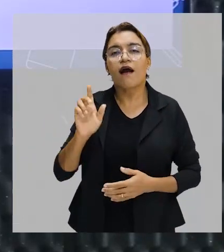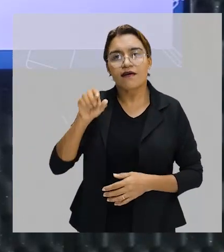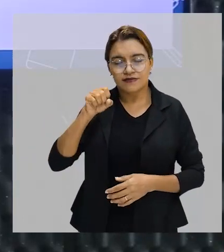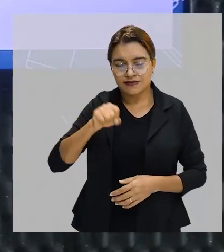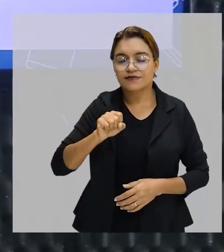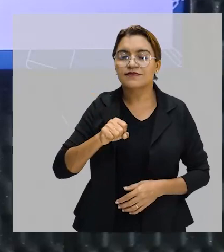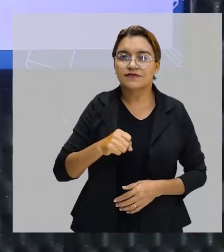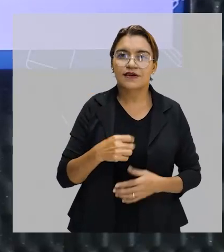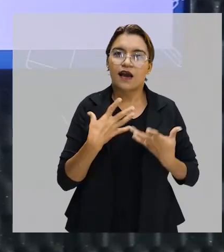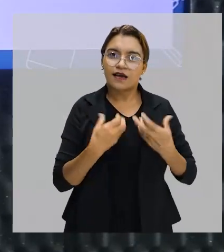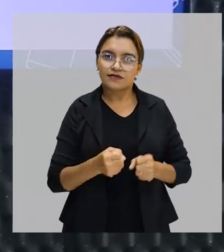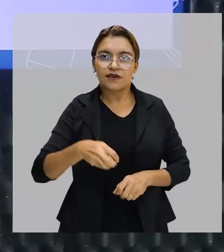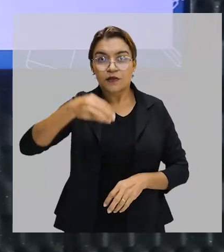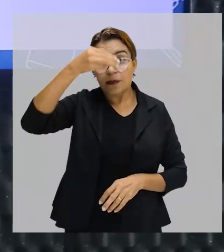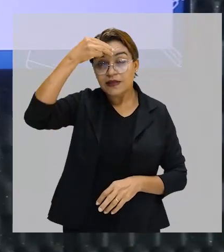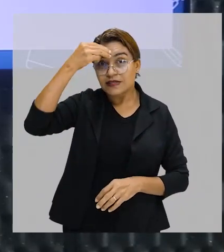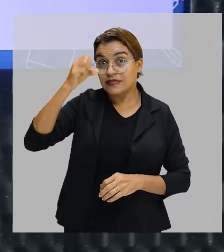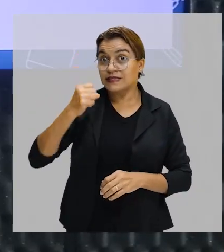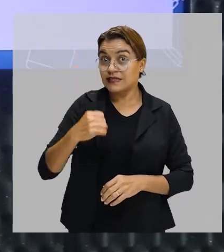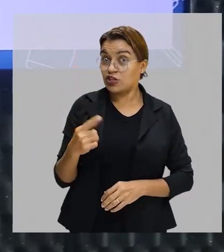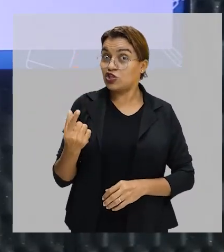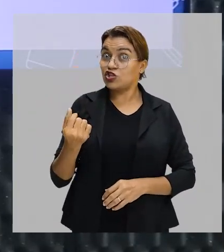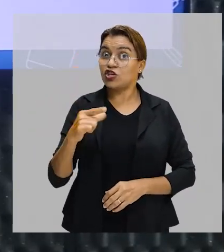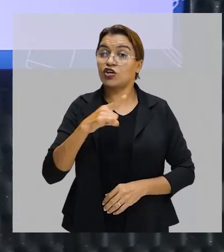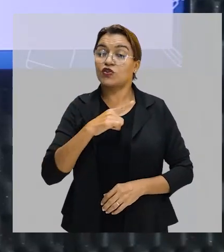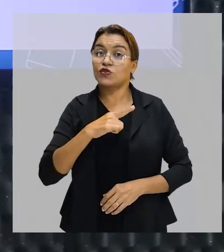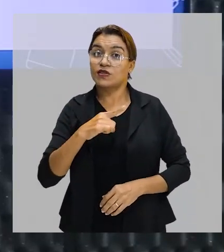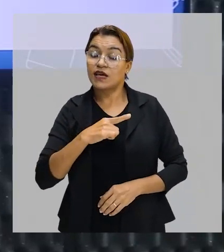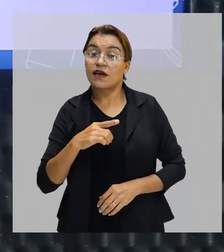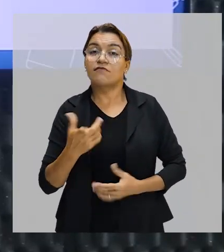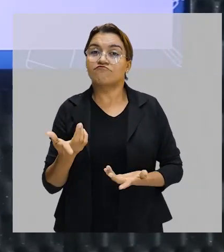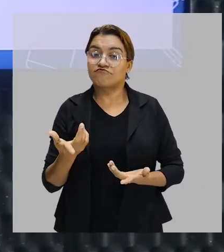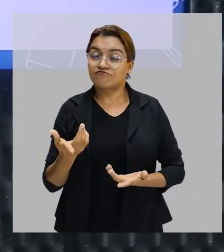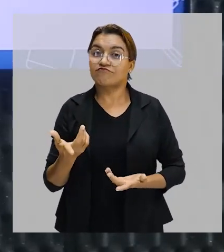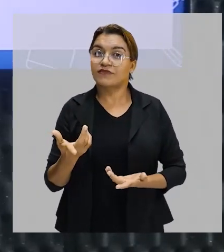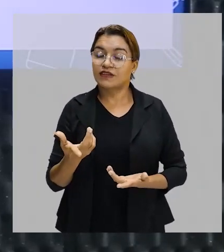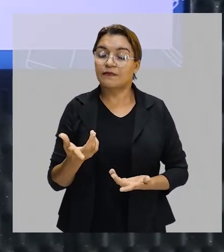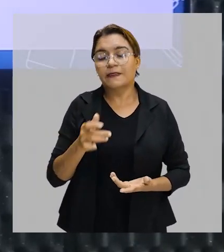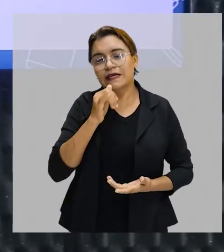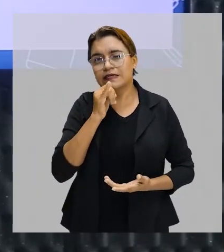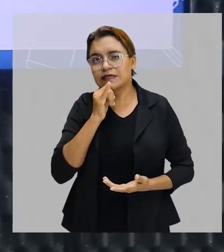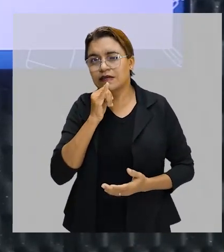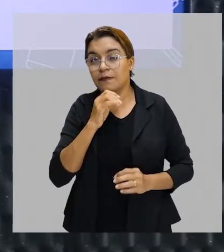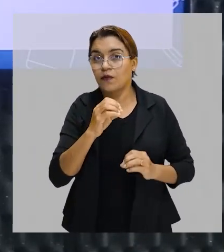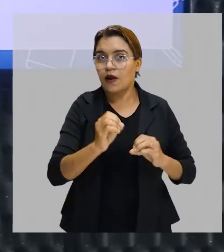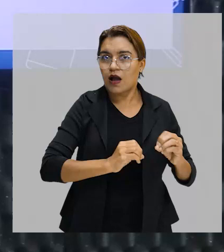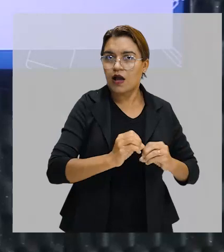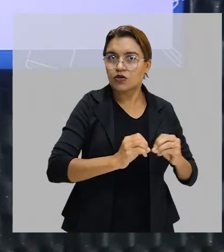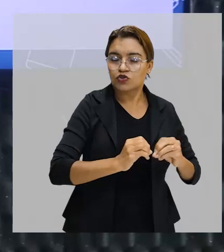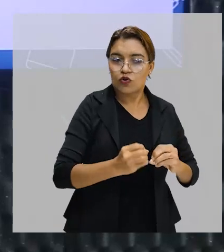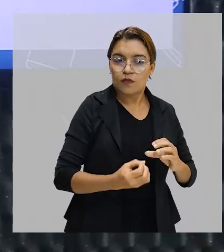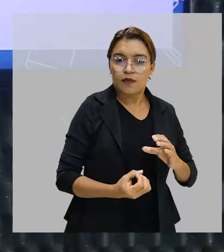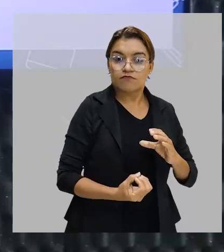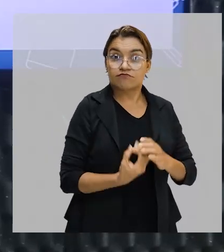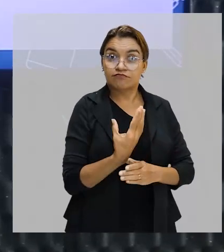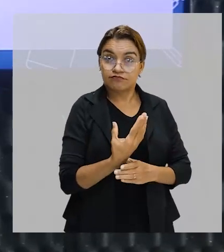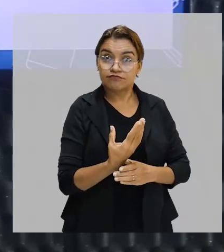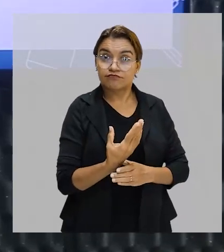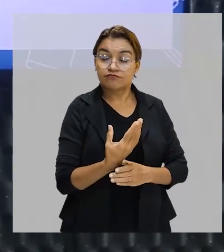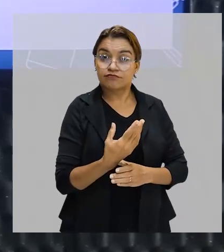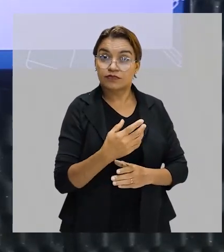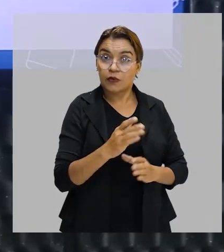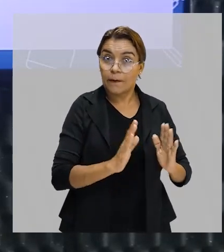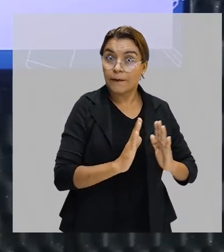aqui, quem ditava as regras era quem tinha dinheiro. E essas obras que vão surgindo nesse período, elas trazem meio que denúncia.